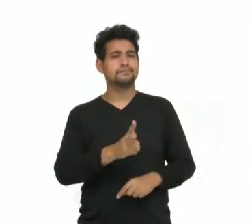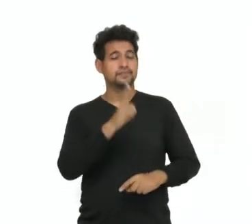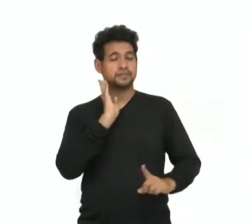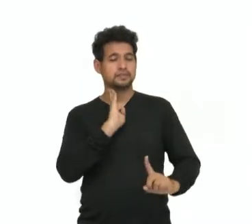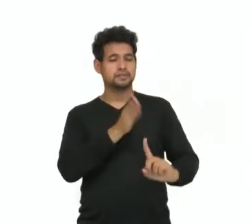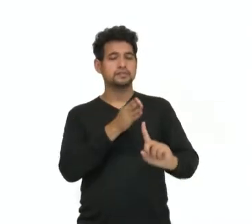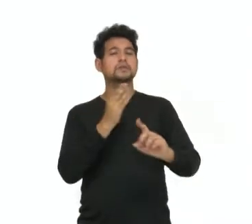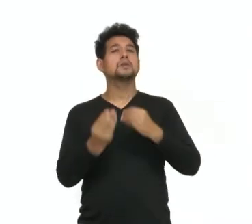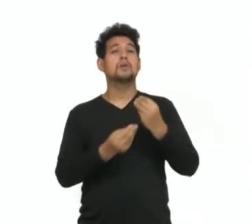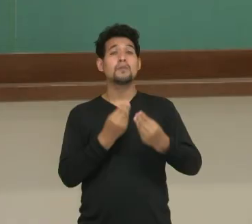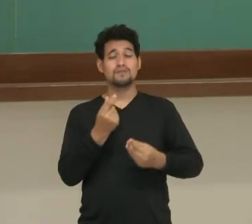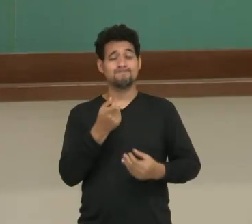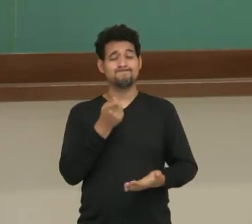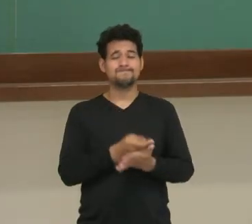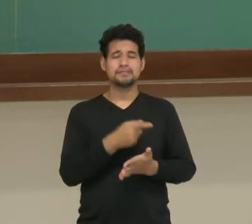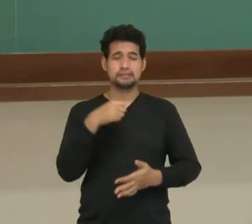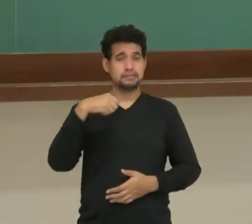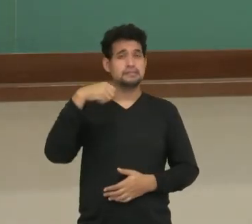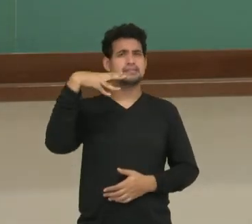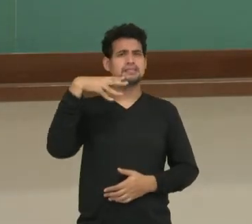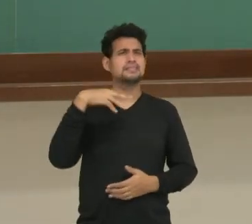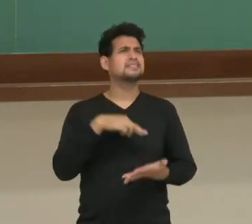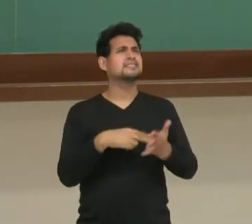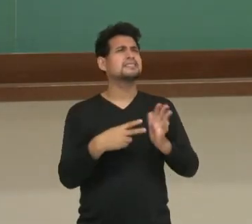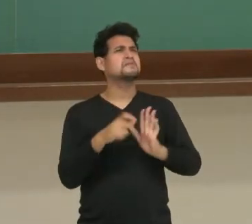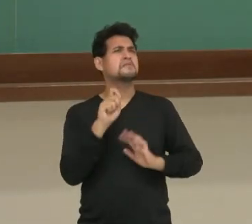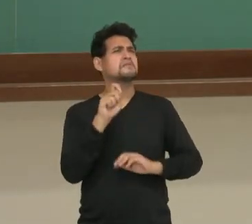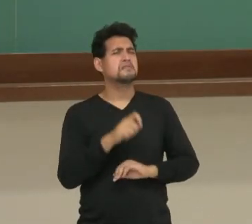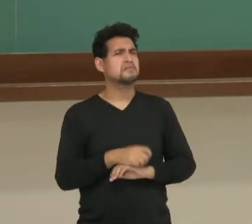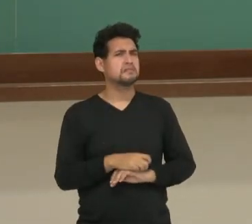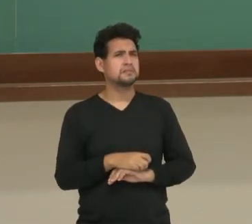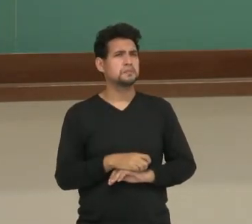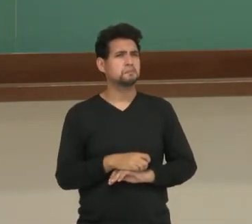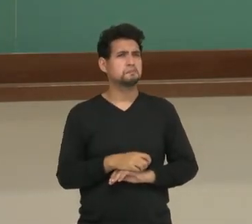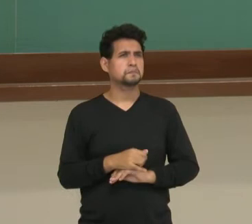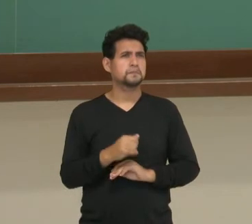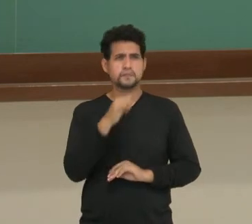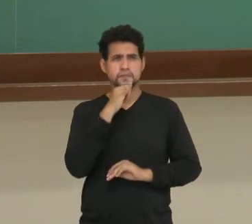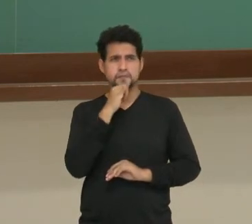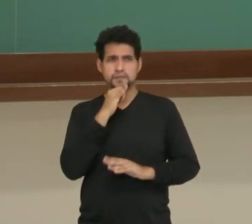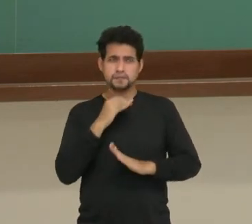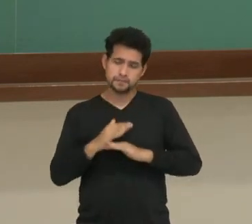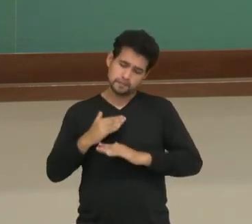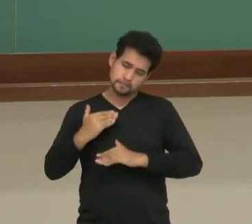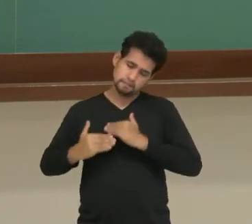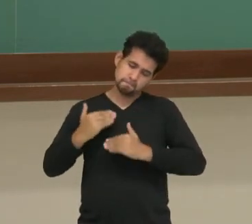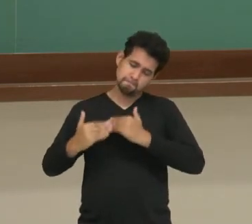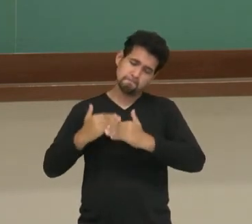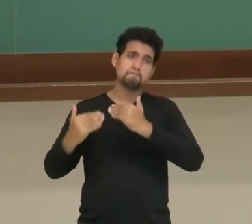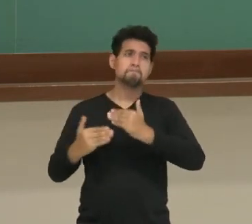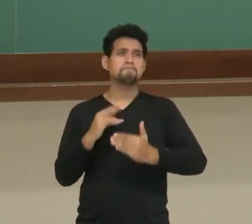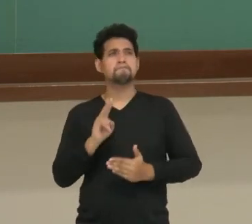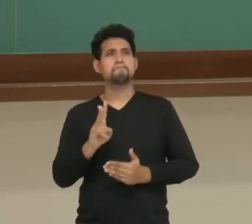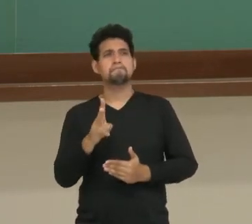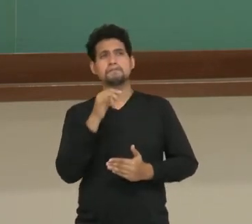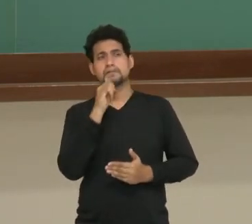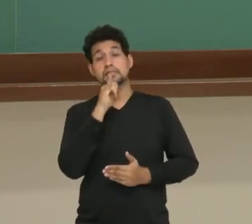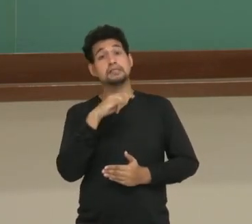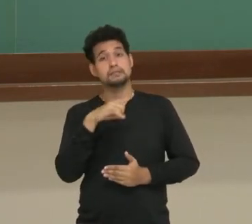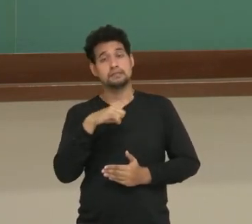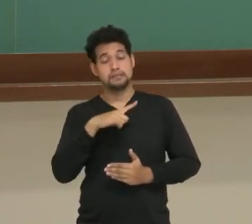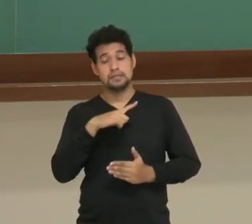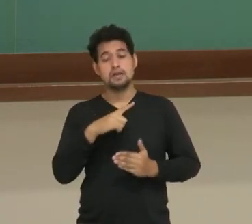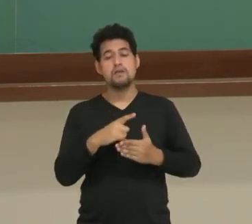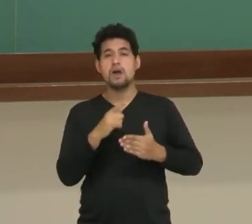na conta de luz que pagamos. O que significa isso? De acordo com o ciclo hidrológico, naturalmente ocorre o processo